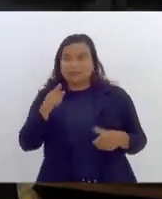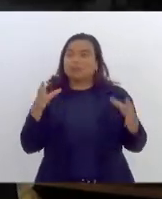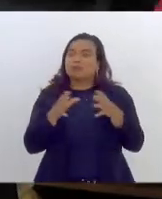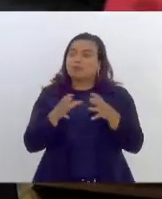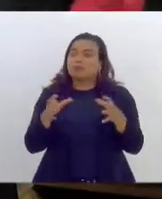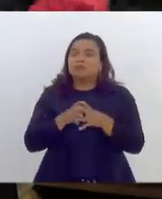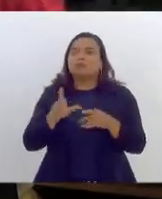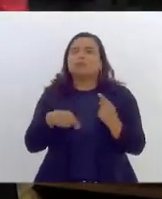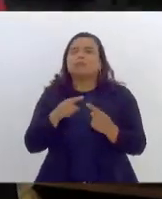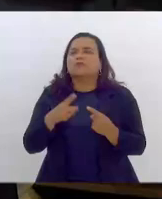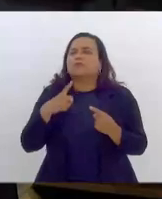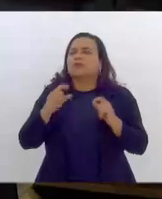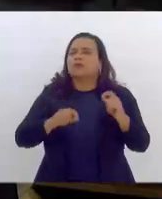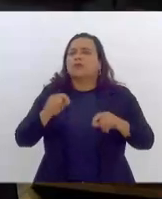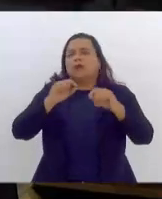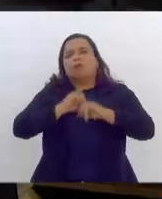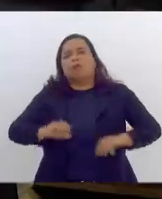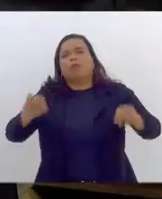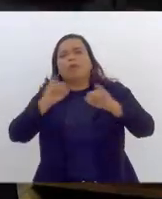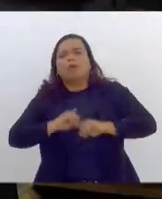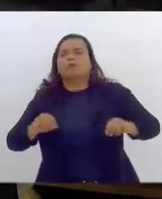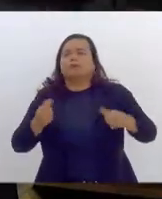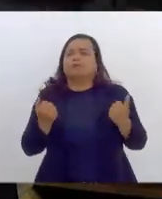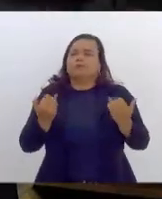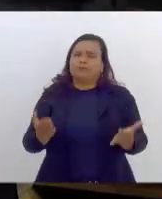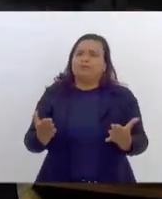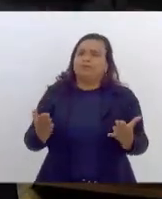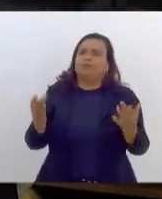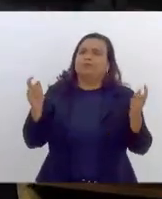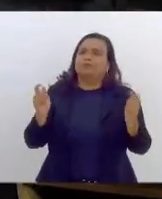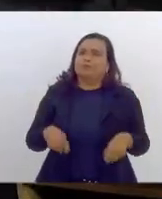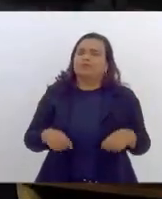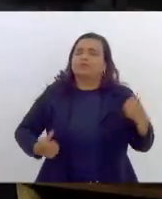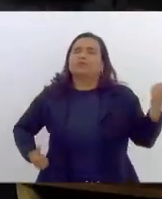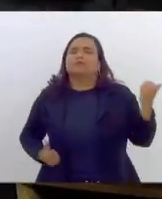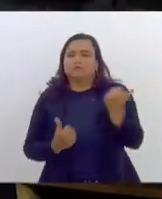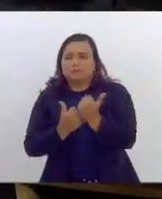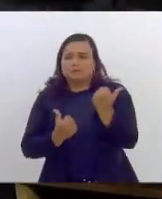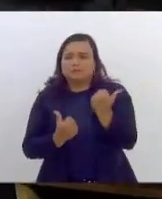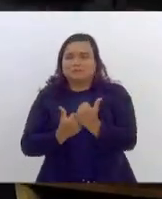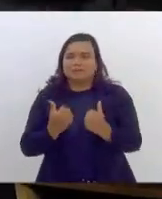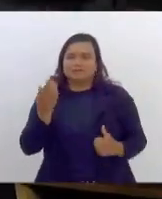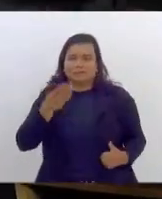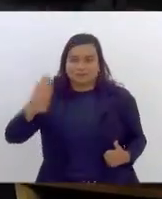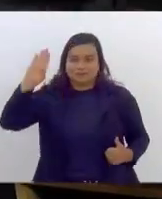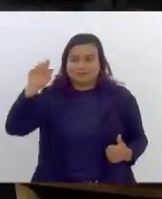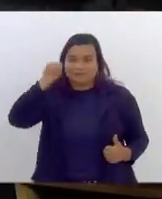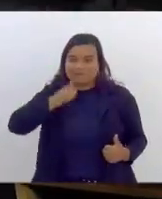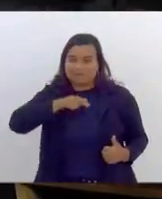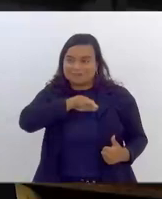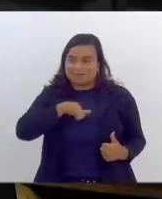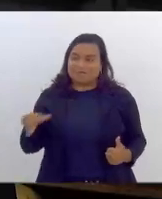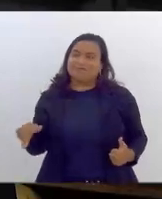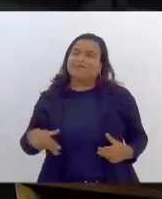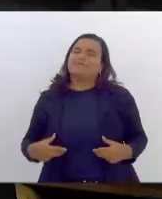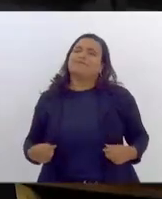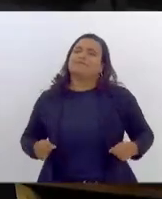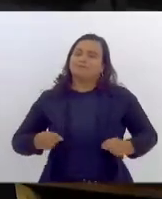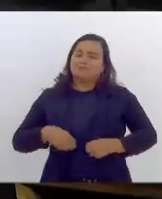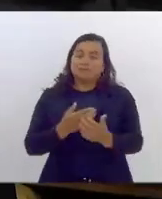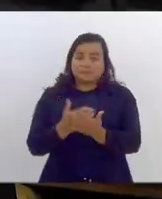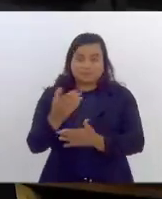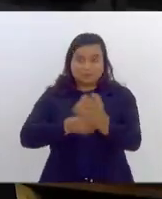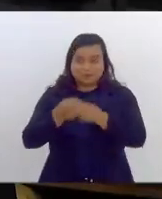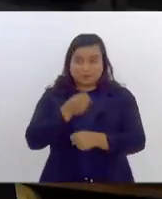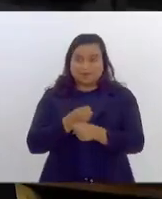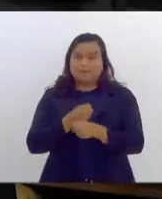como objetivo promover, viabilizar e apoiar as candidaturas de mulheres. Começou sua atuação